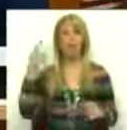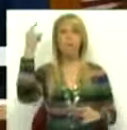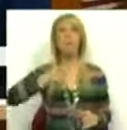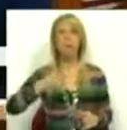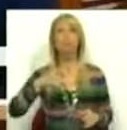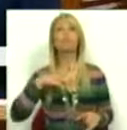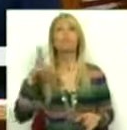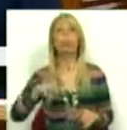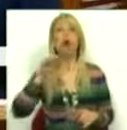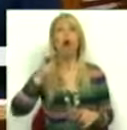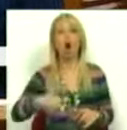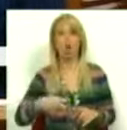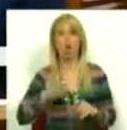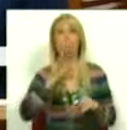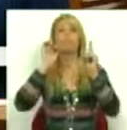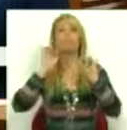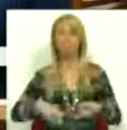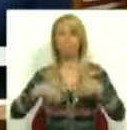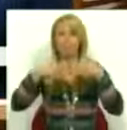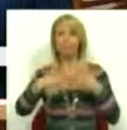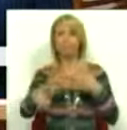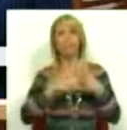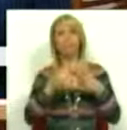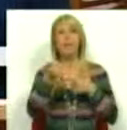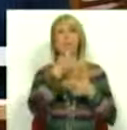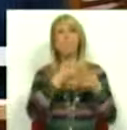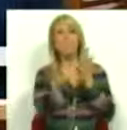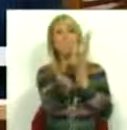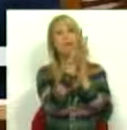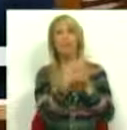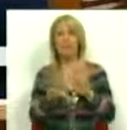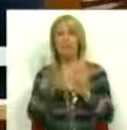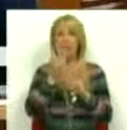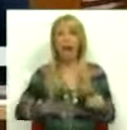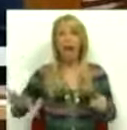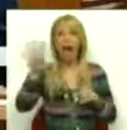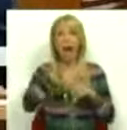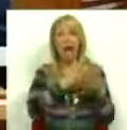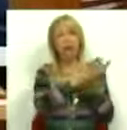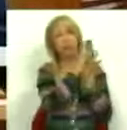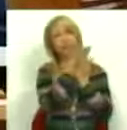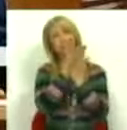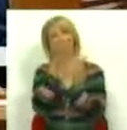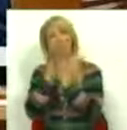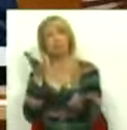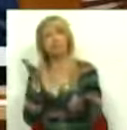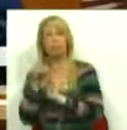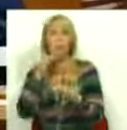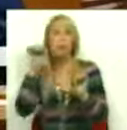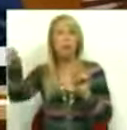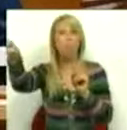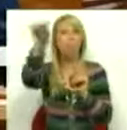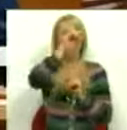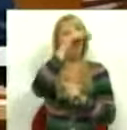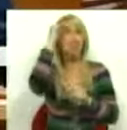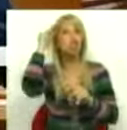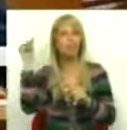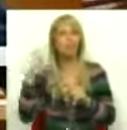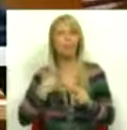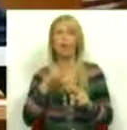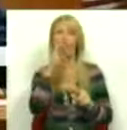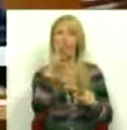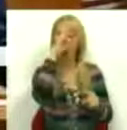Portugal a implementar um conjunto de medidas nas mais diversas áreas. Não vá andar por aí alguém esquecido, citarei algumas